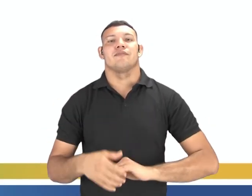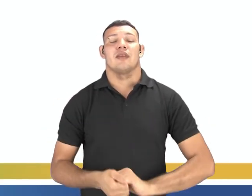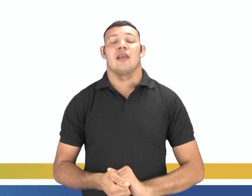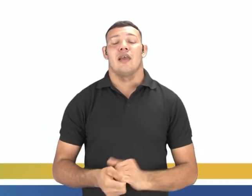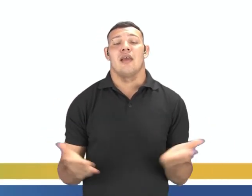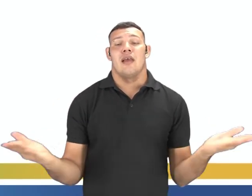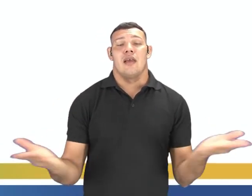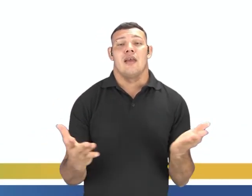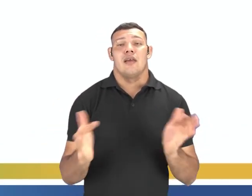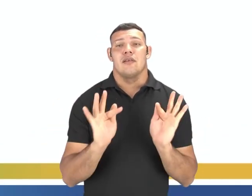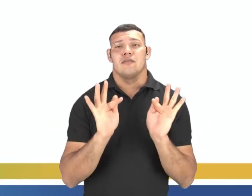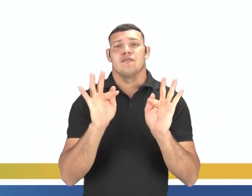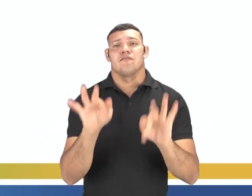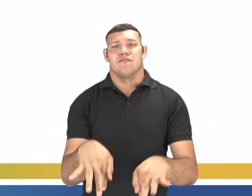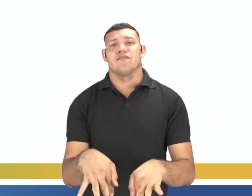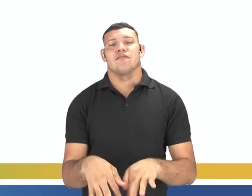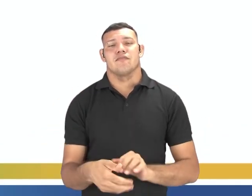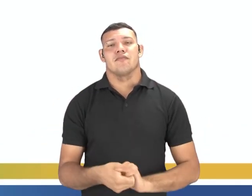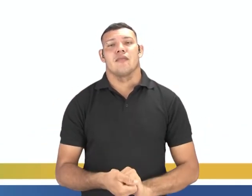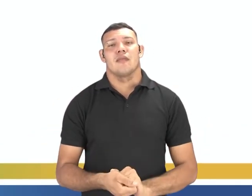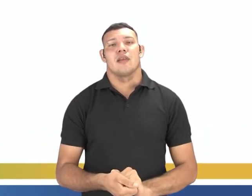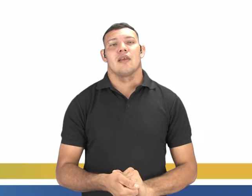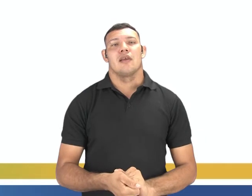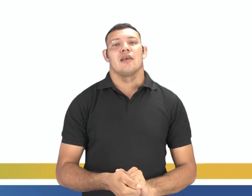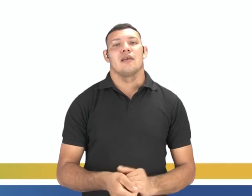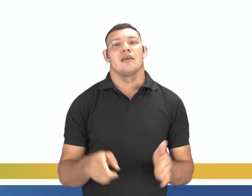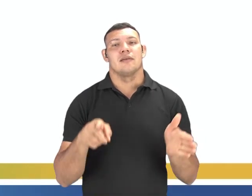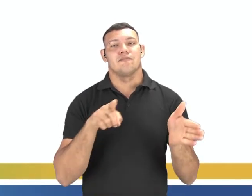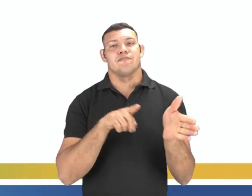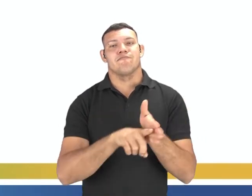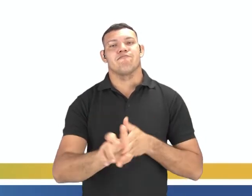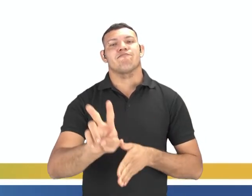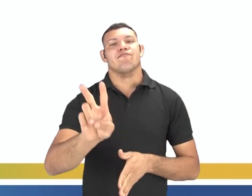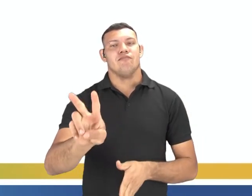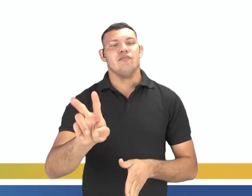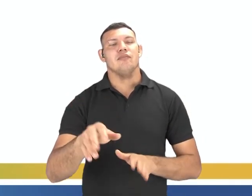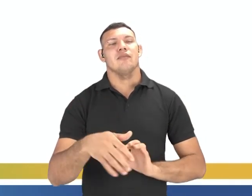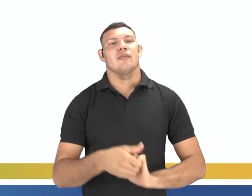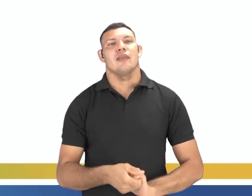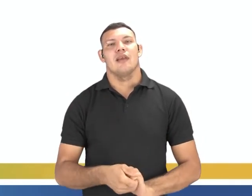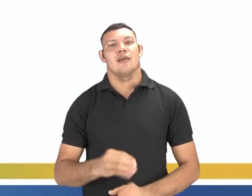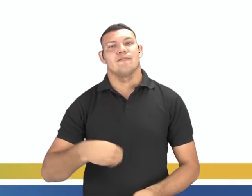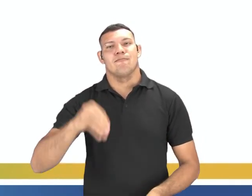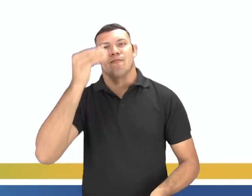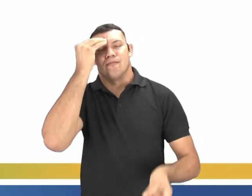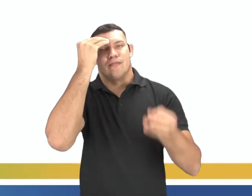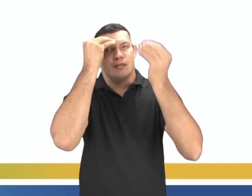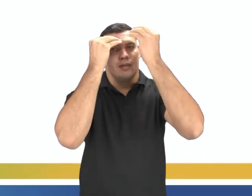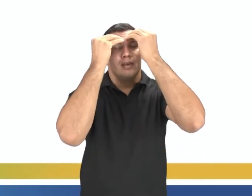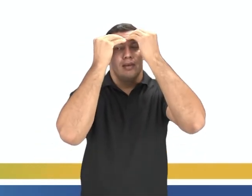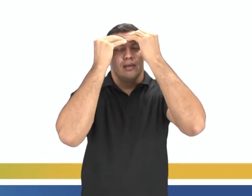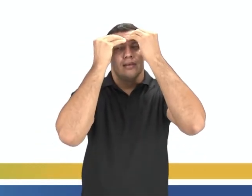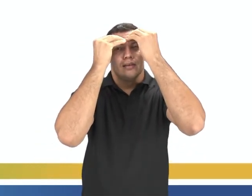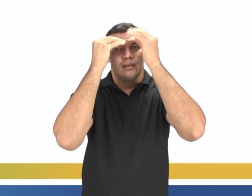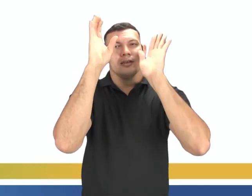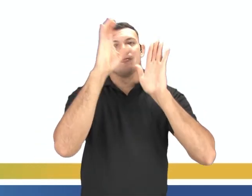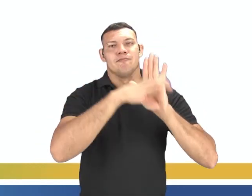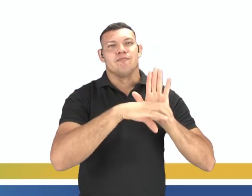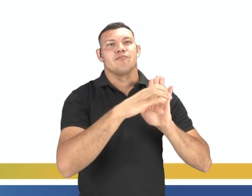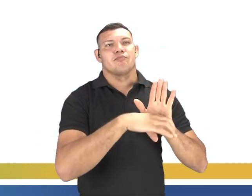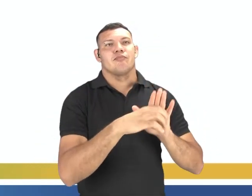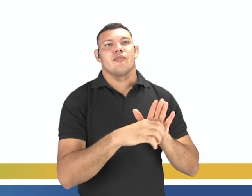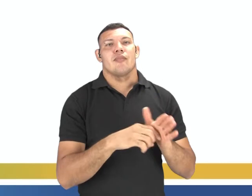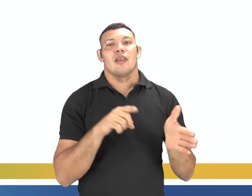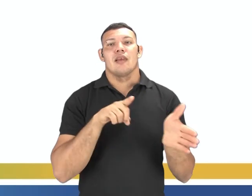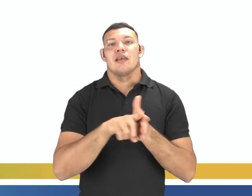Para finalizar, eu tenho aqui duas questõezinhas para a gente assimilar um pouquinho esse conteúdo. Questão